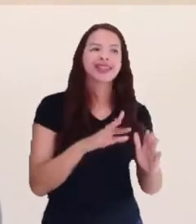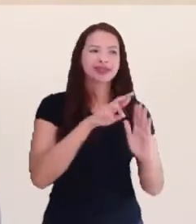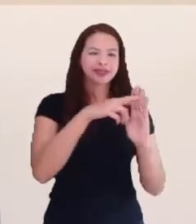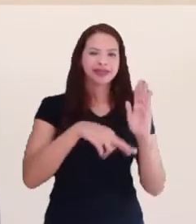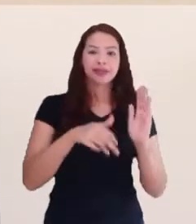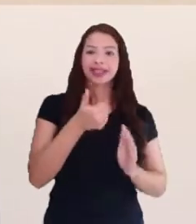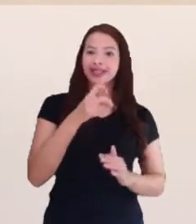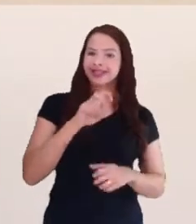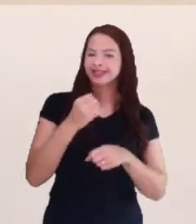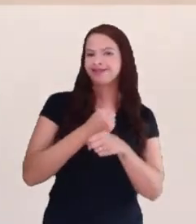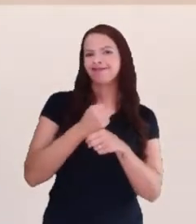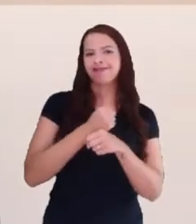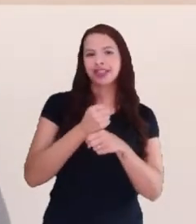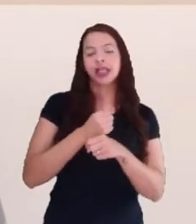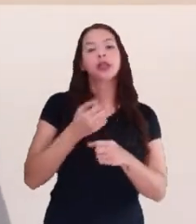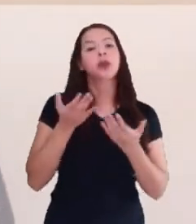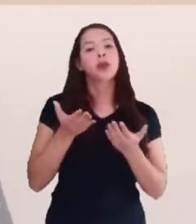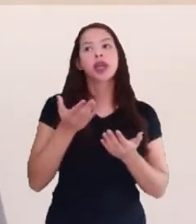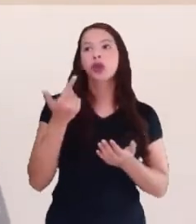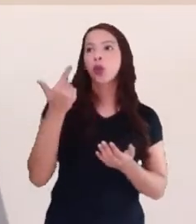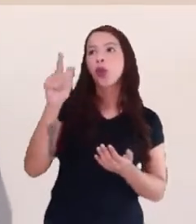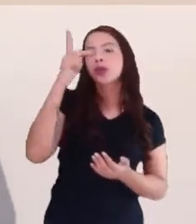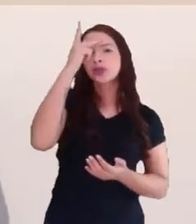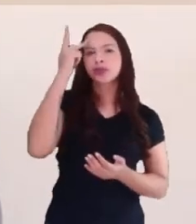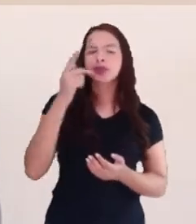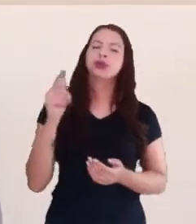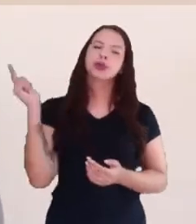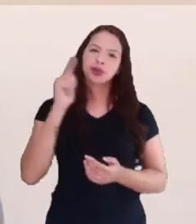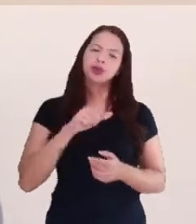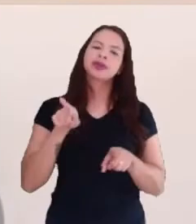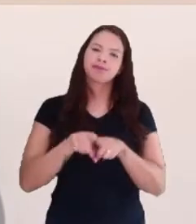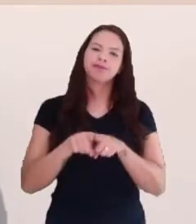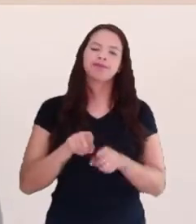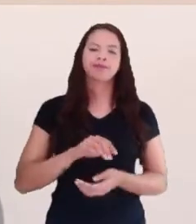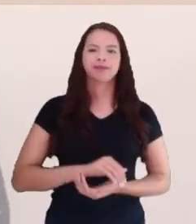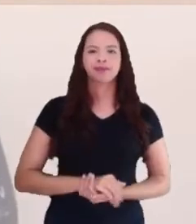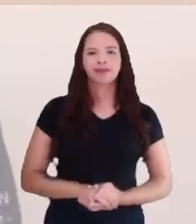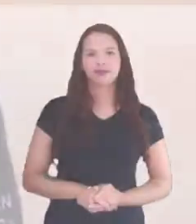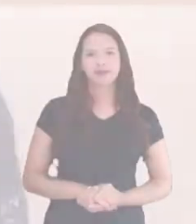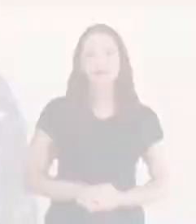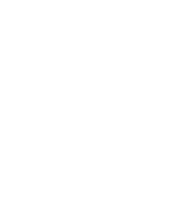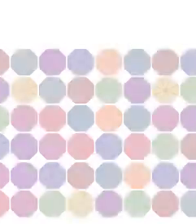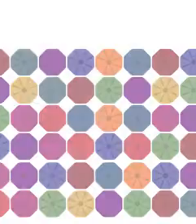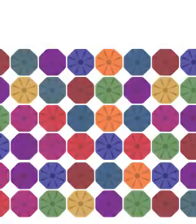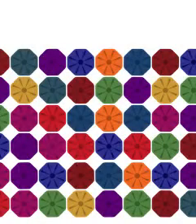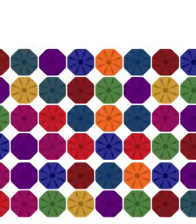por esses 15 anos e que muitas pessoas possam ter essas experiências que eu tô tendo aqui em Portugal.